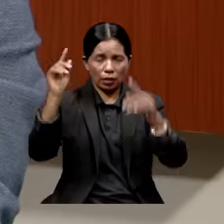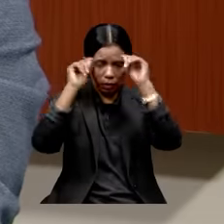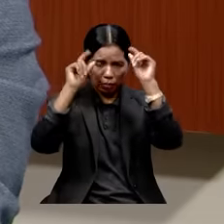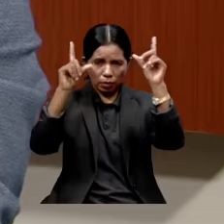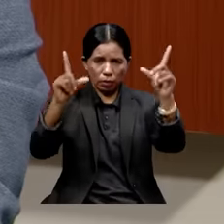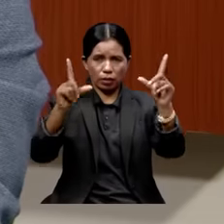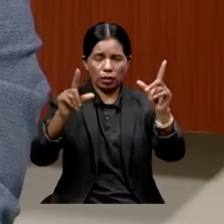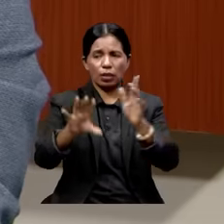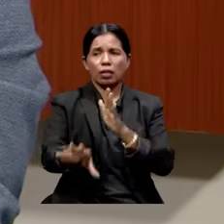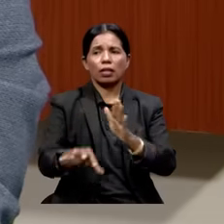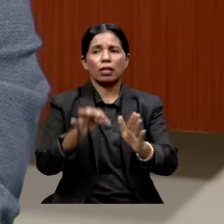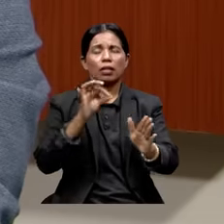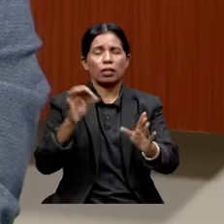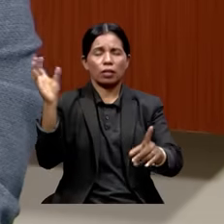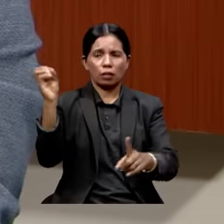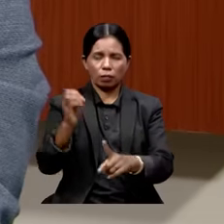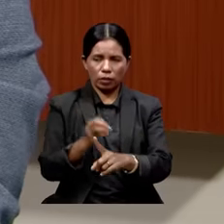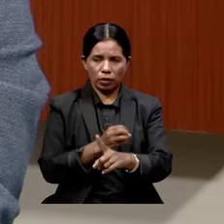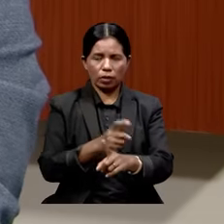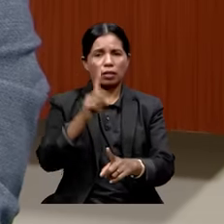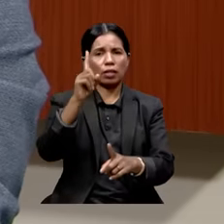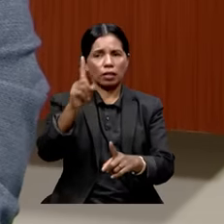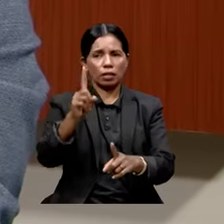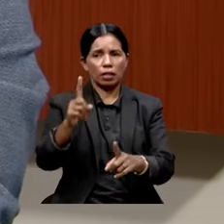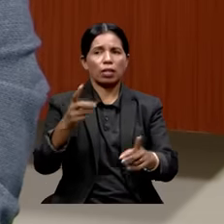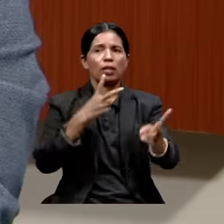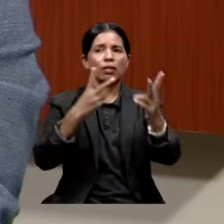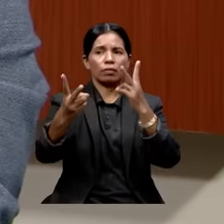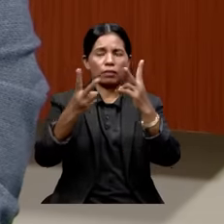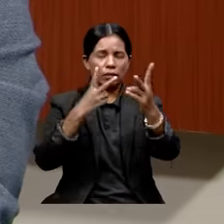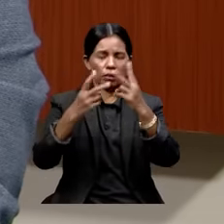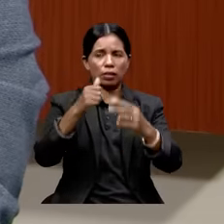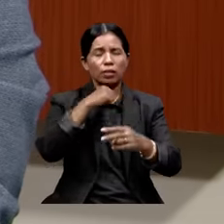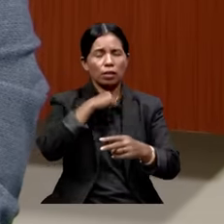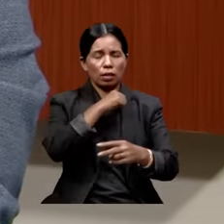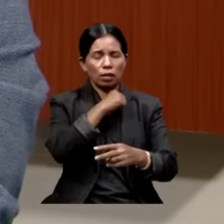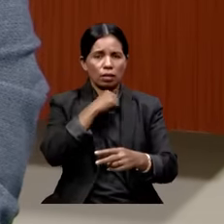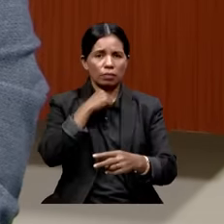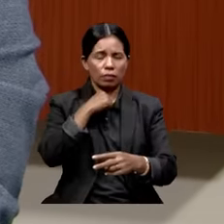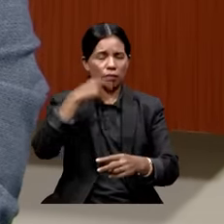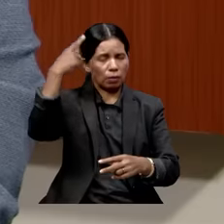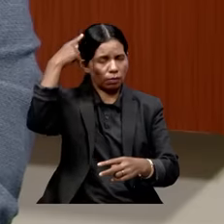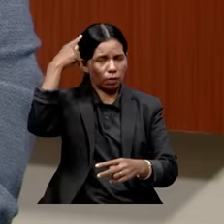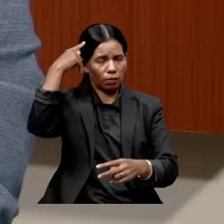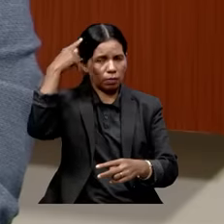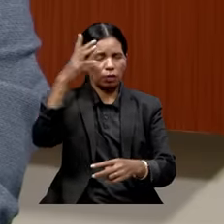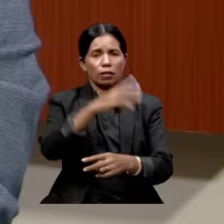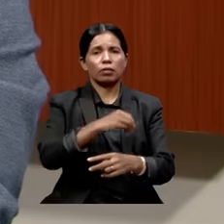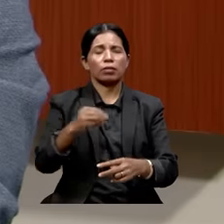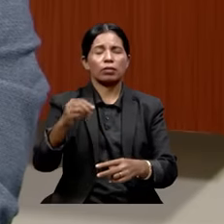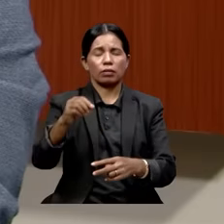Timor-Leste hetan oportunidade ida visita Santo Padre Papa João Paulo II